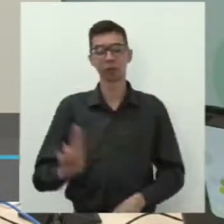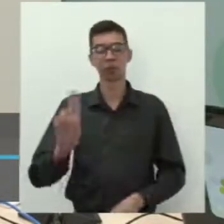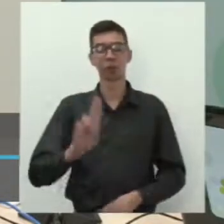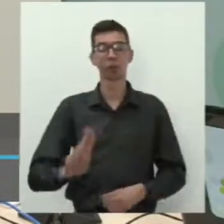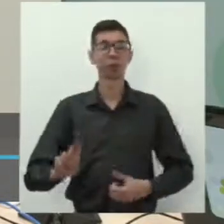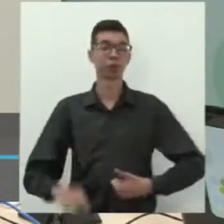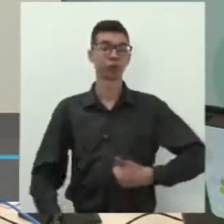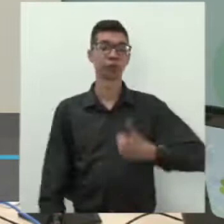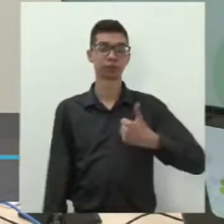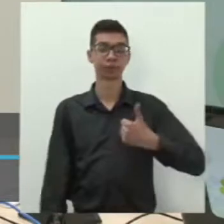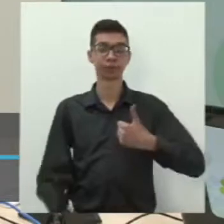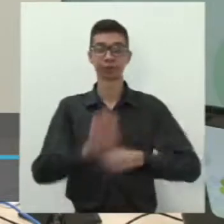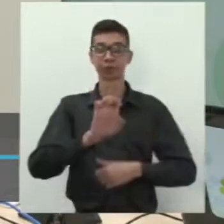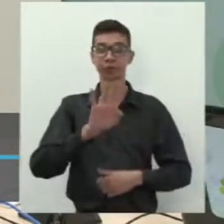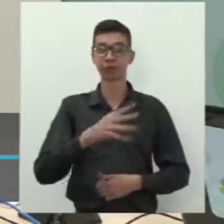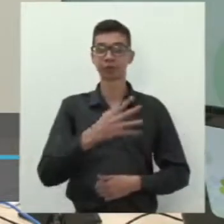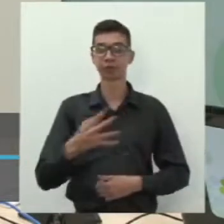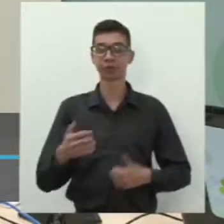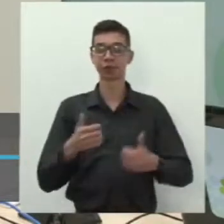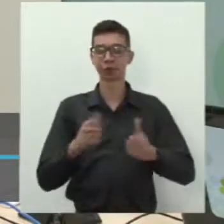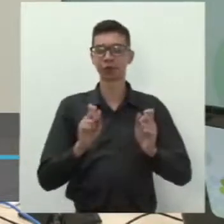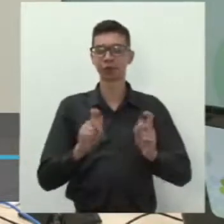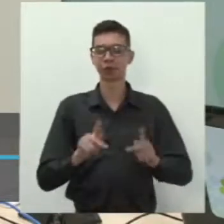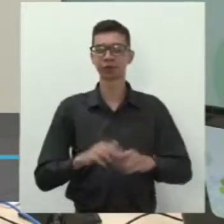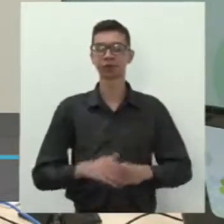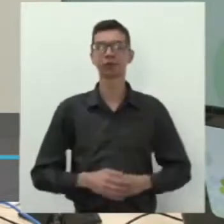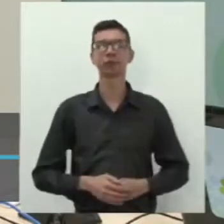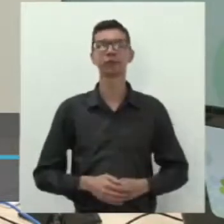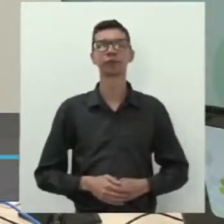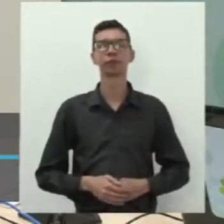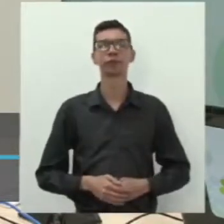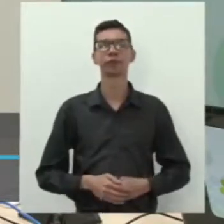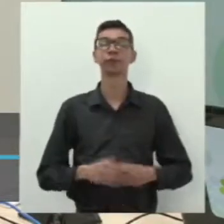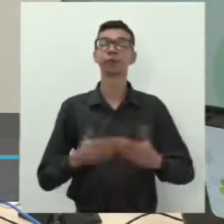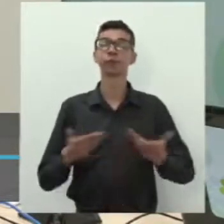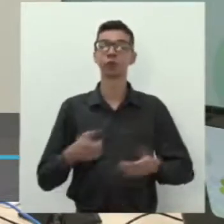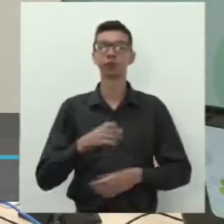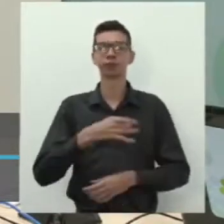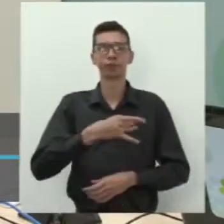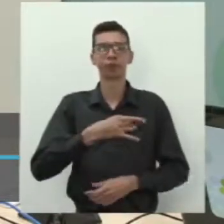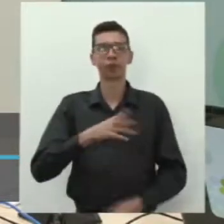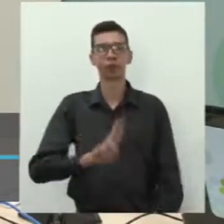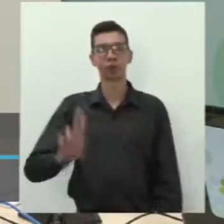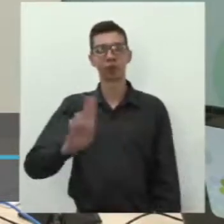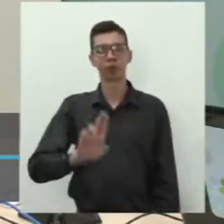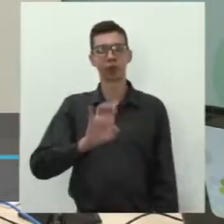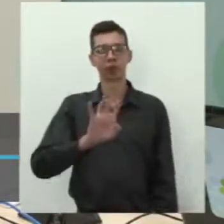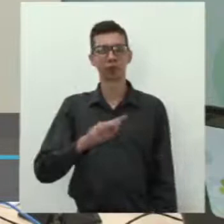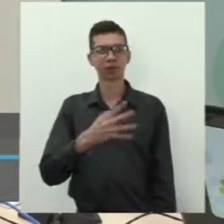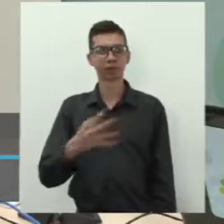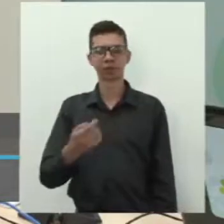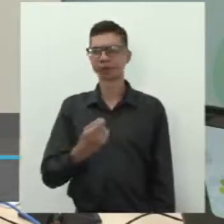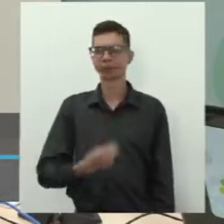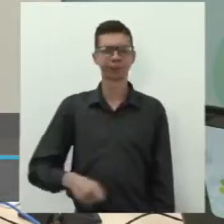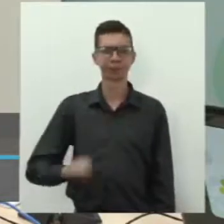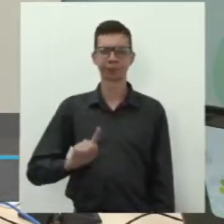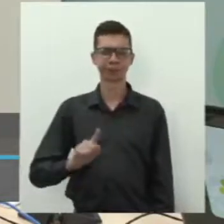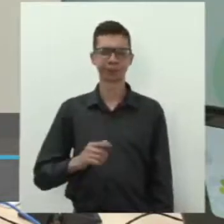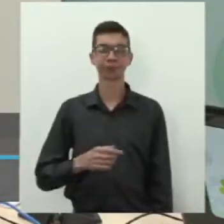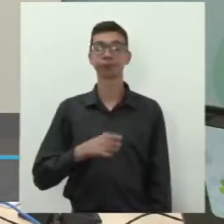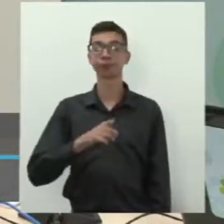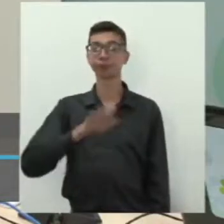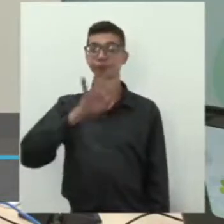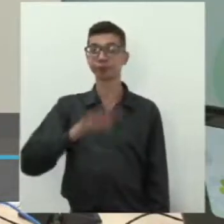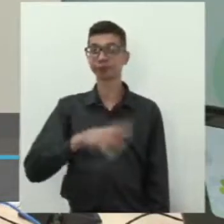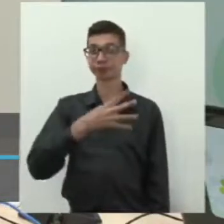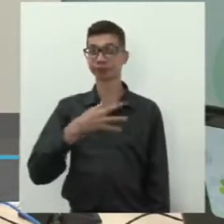do Excel. Tá? Então assim, não percam o medo de usar o Excel. Se você tem uma planilha de dados